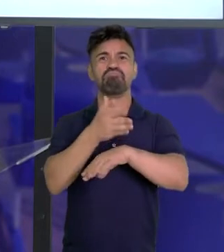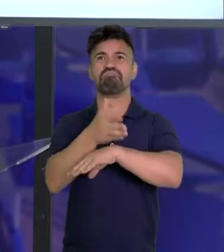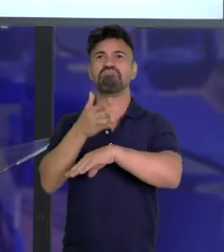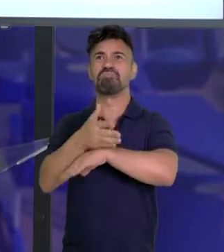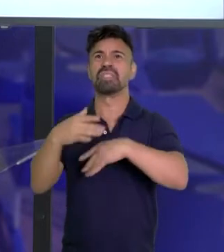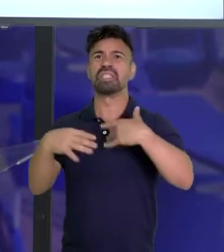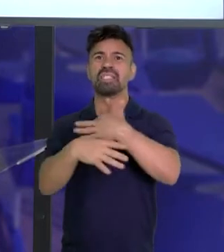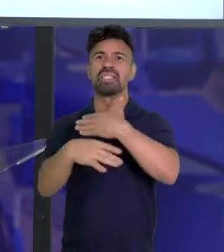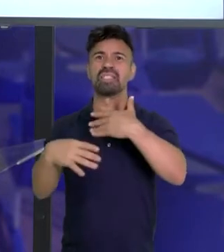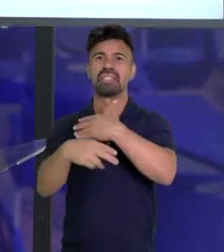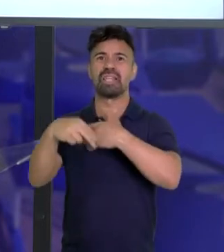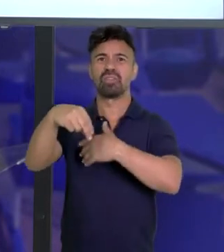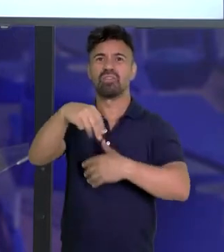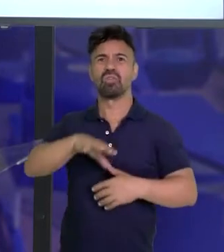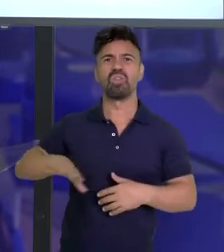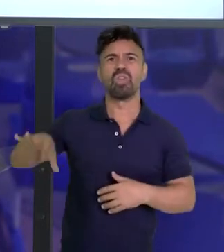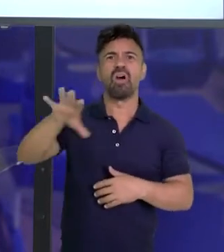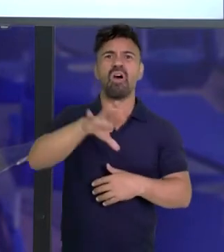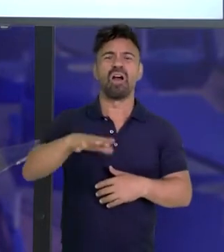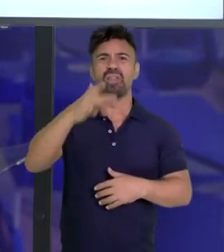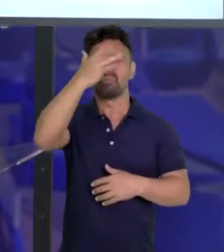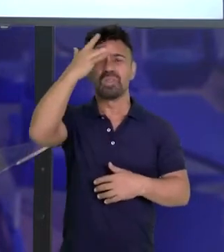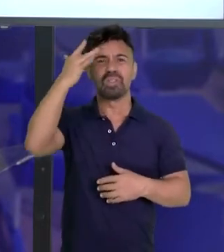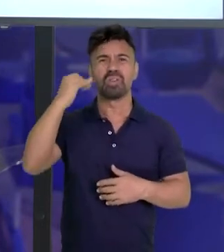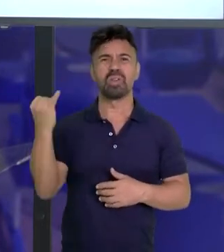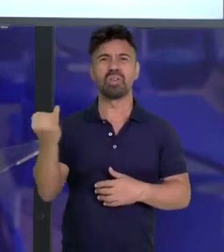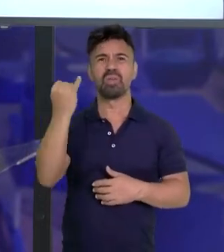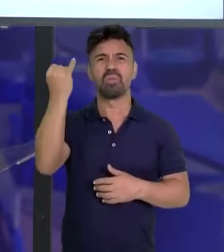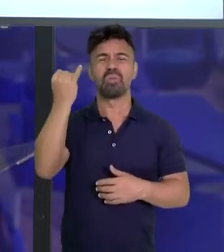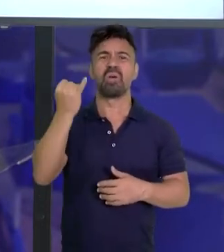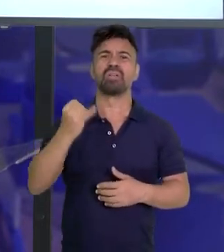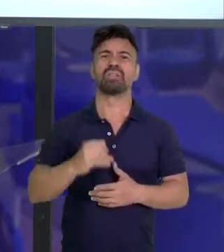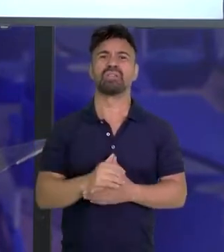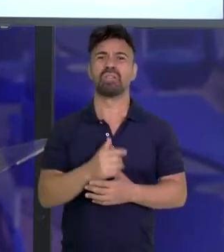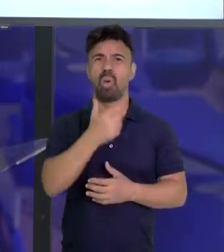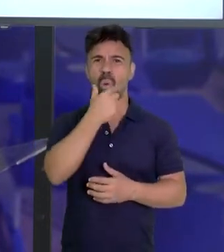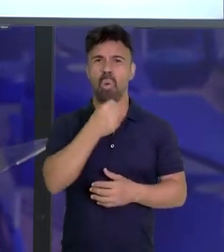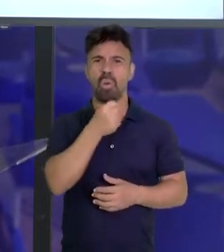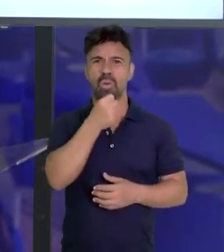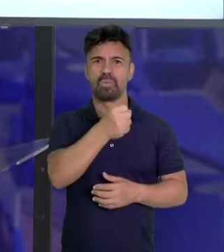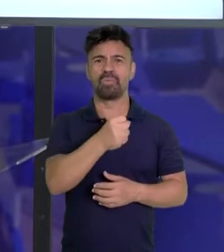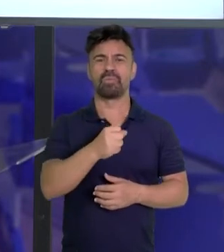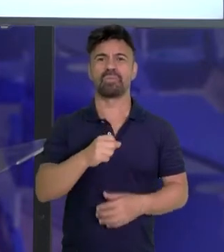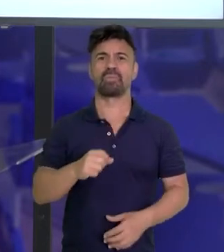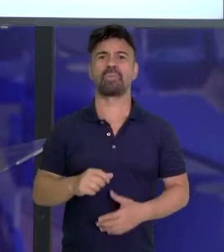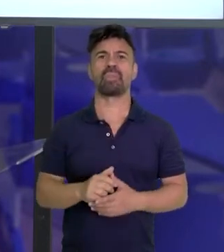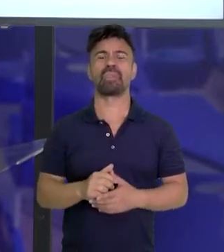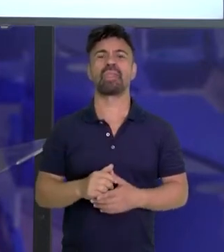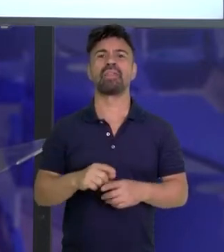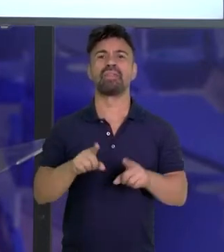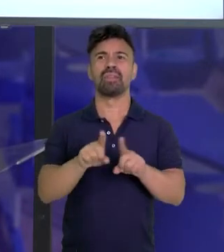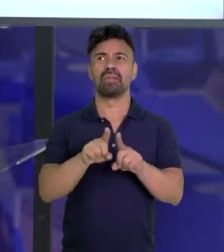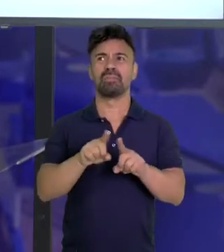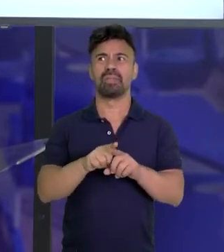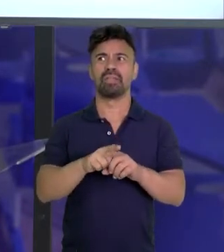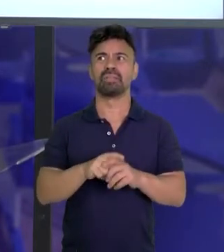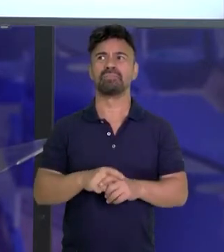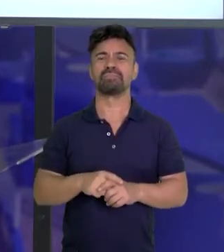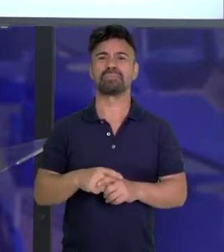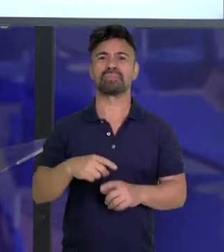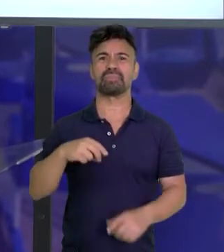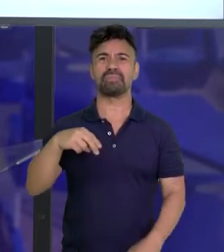sertão que foram visitadas por um importante escritor brasileiro chamado Euclides da Cunha. E na Netflix, caso você goste de